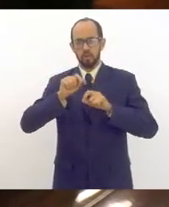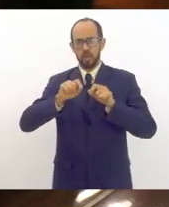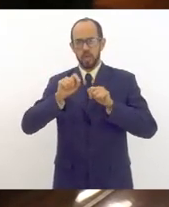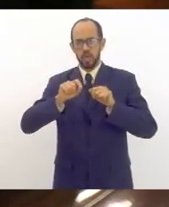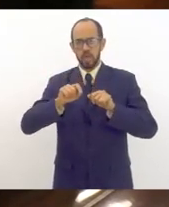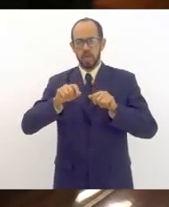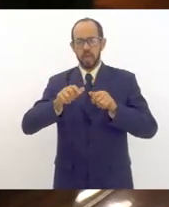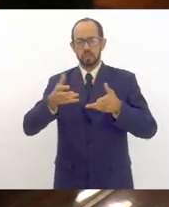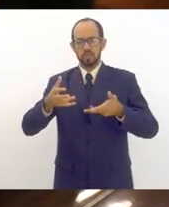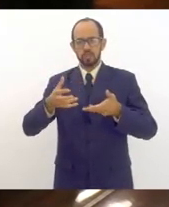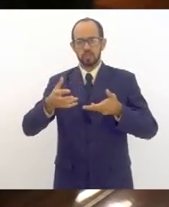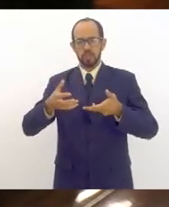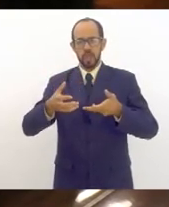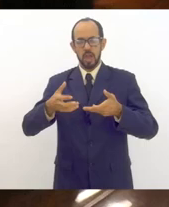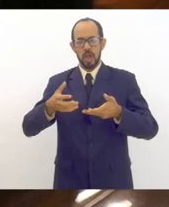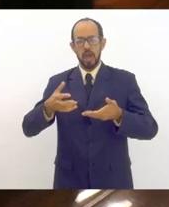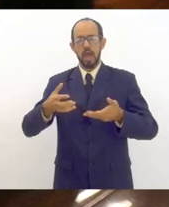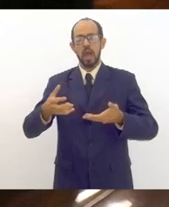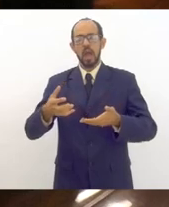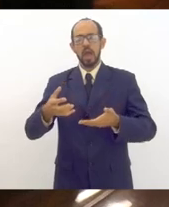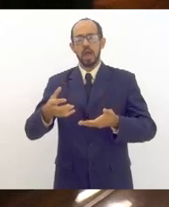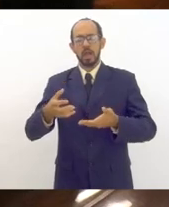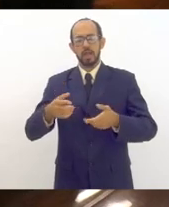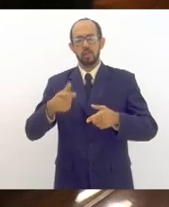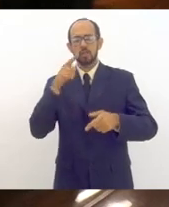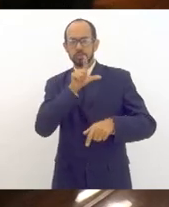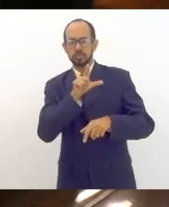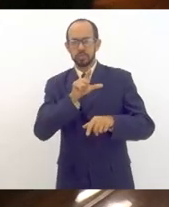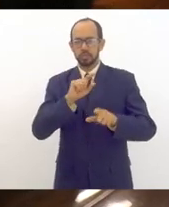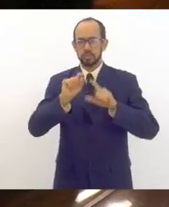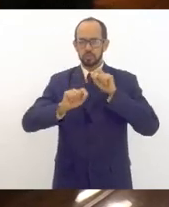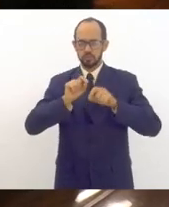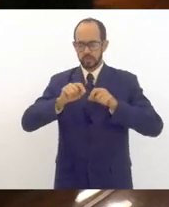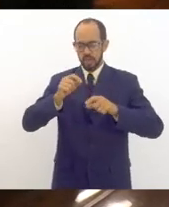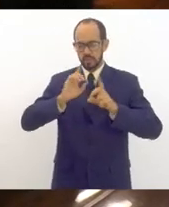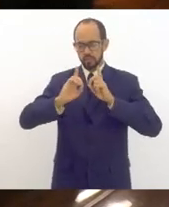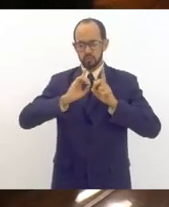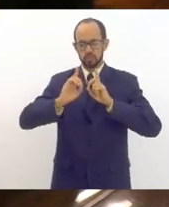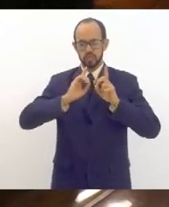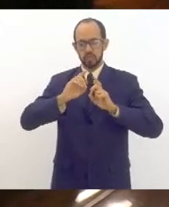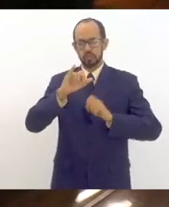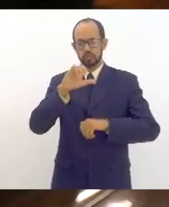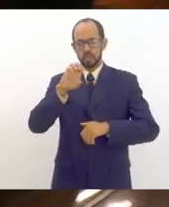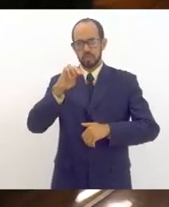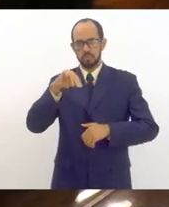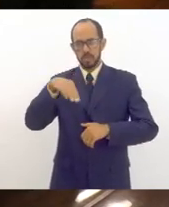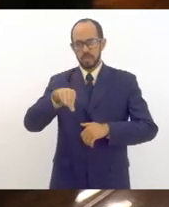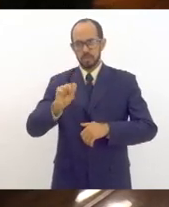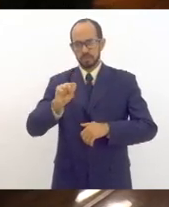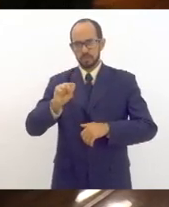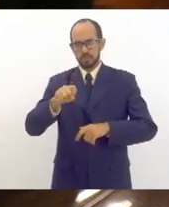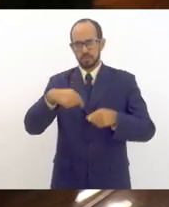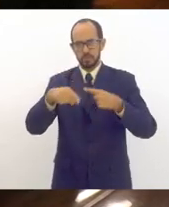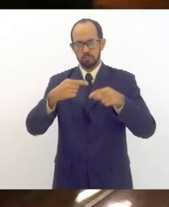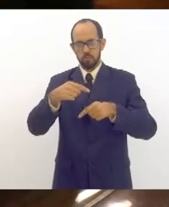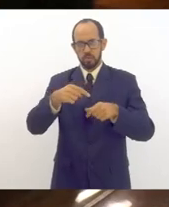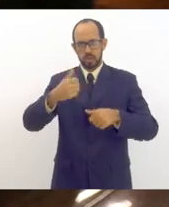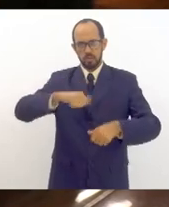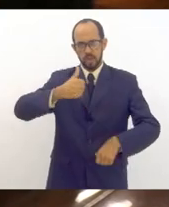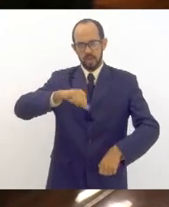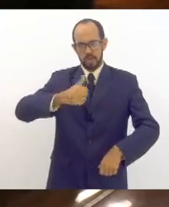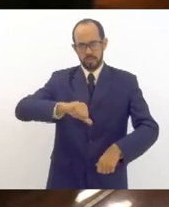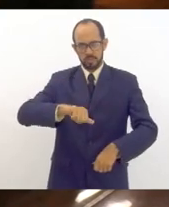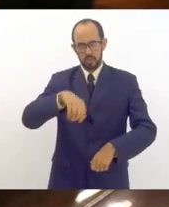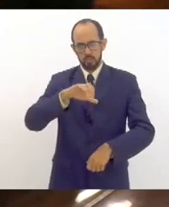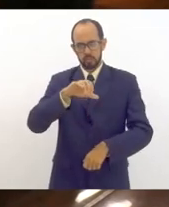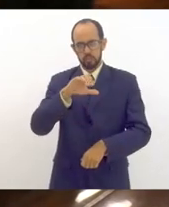da discussão do ICMS do combustível após a avaliação do STF, como nós já